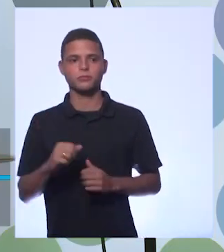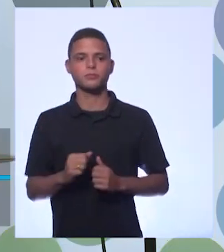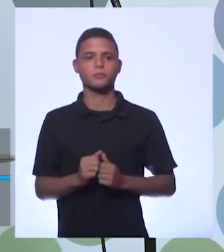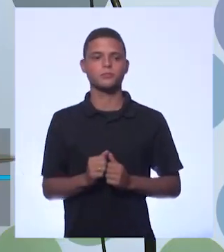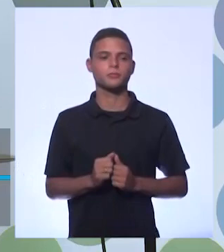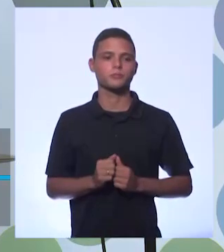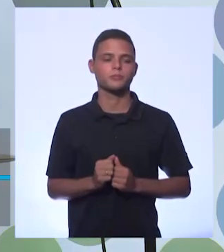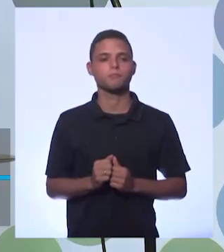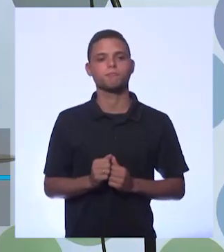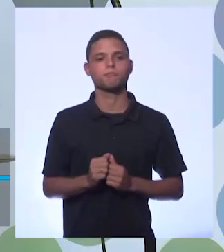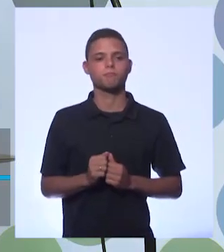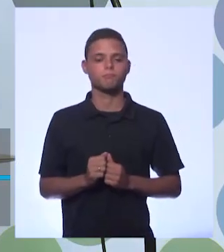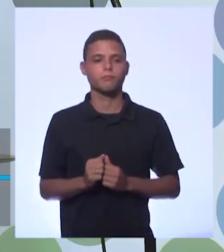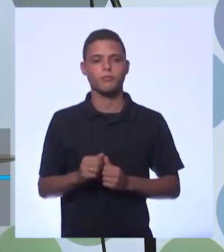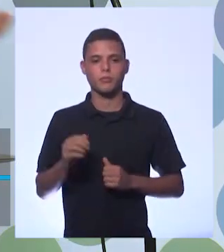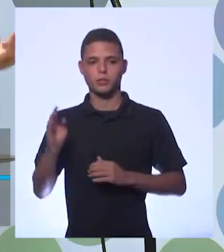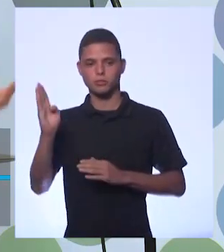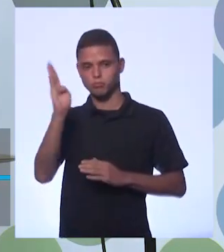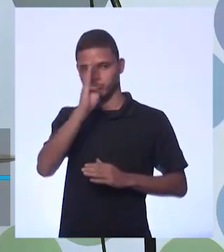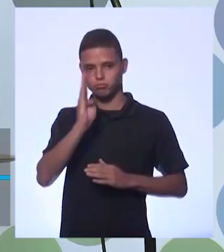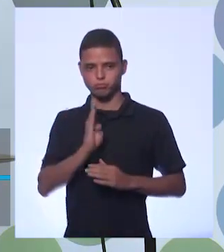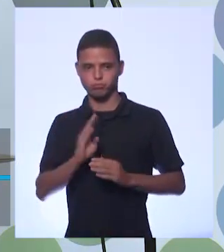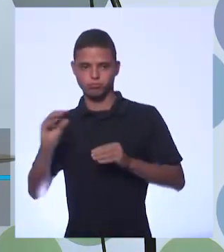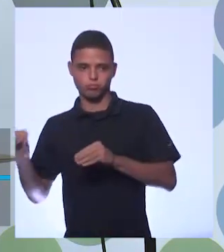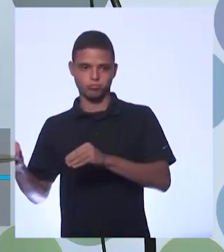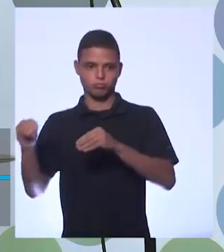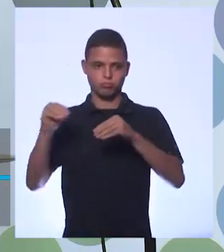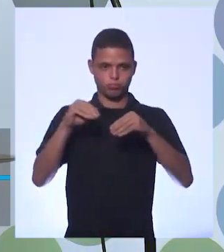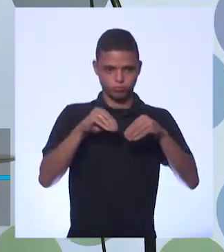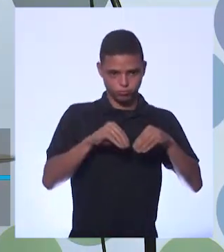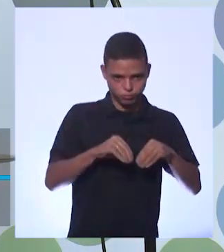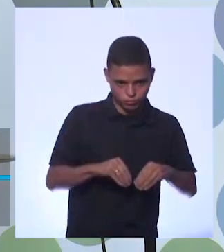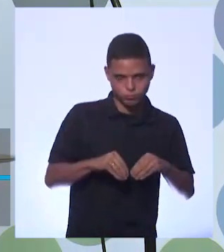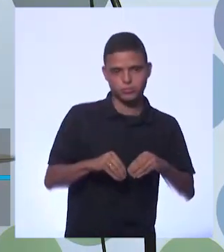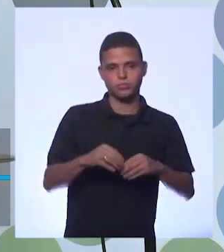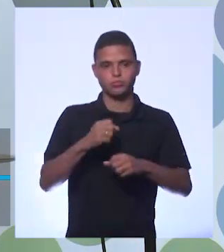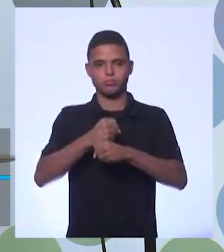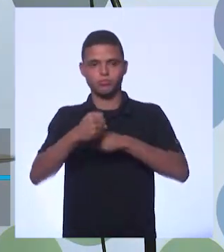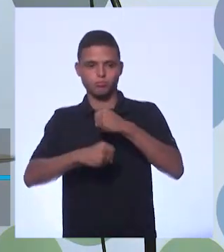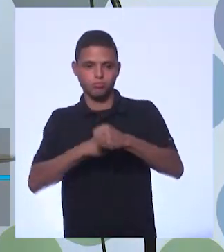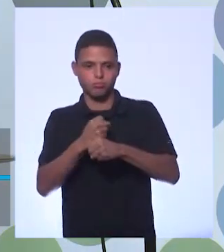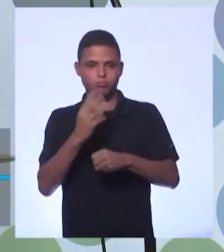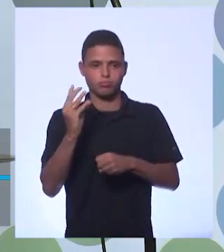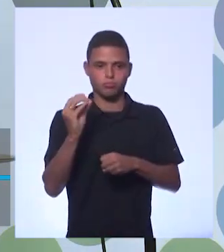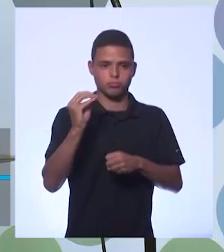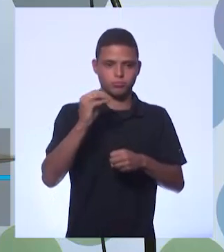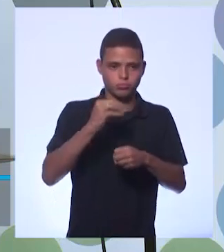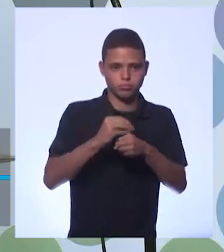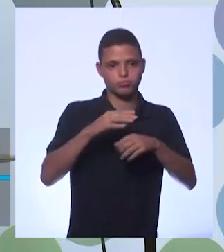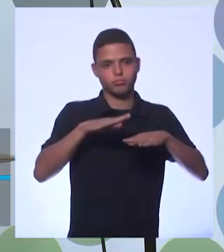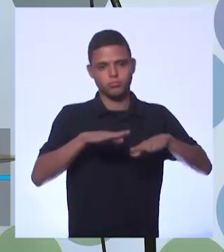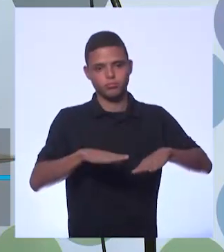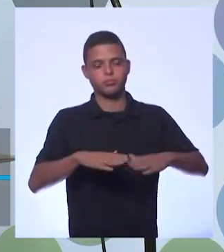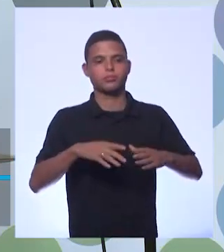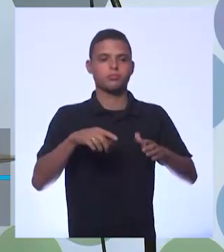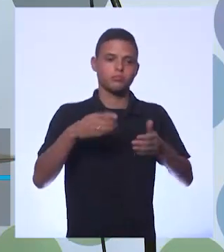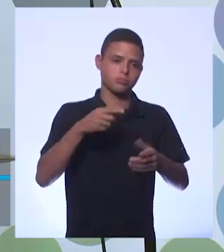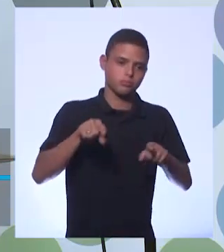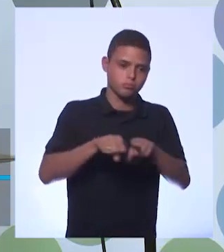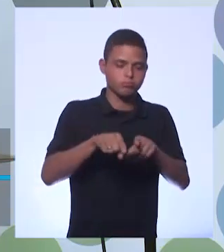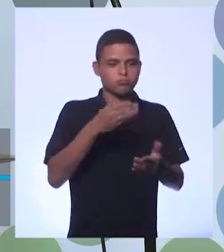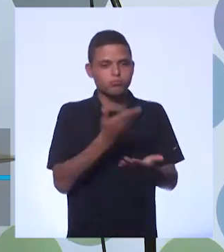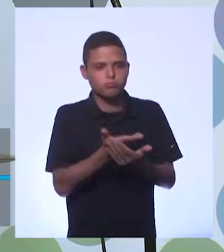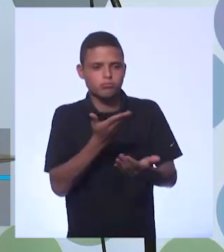Tcheca, veio para o Brasil, ficou aqui 30 anos, e ele, enfim, ele estudou também sobre o gesto, e ele